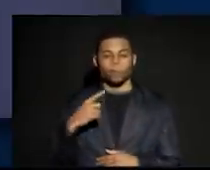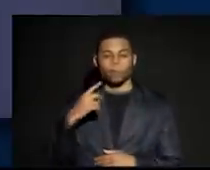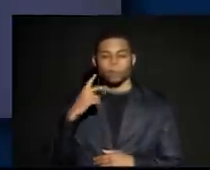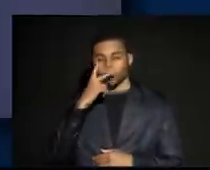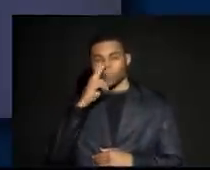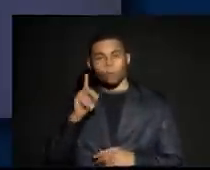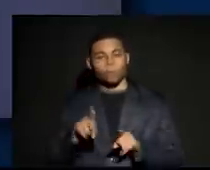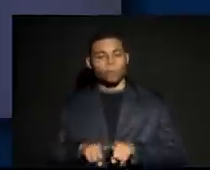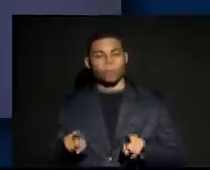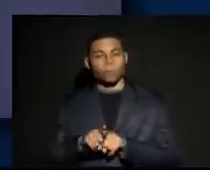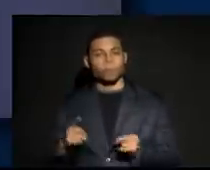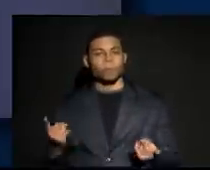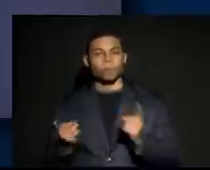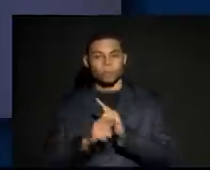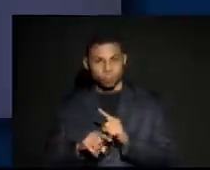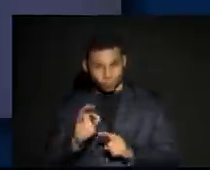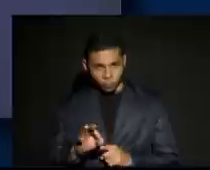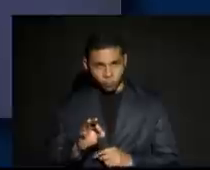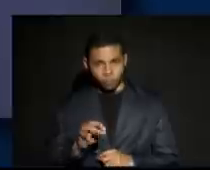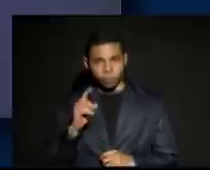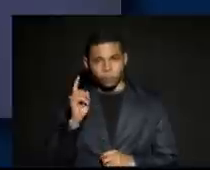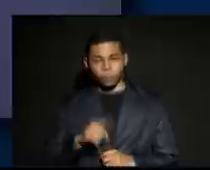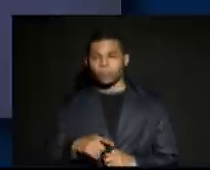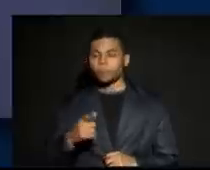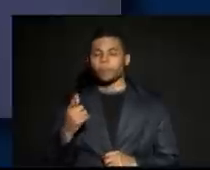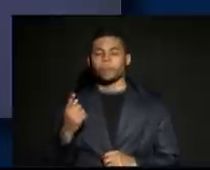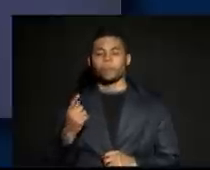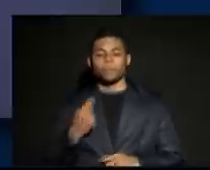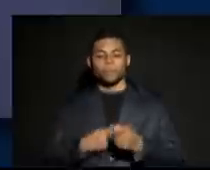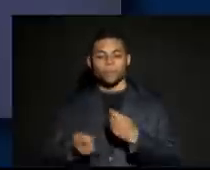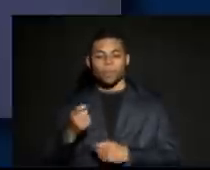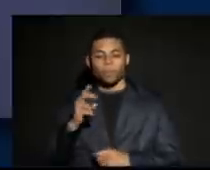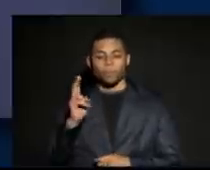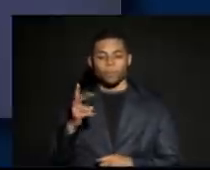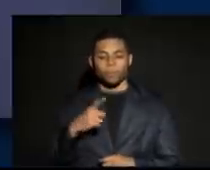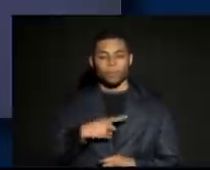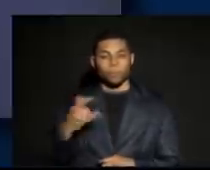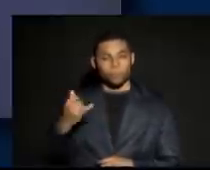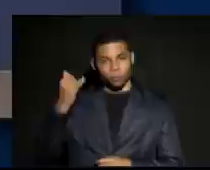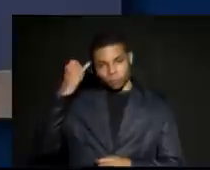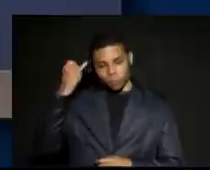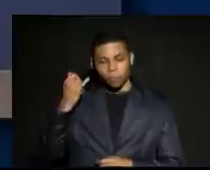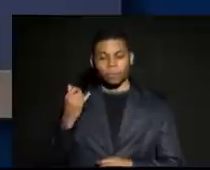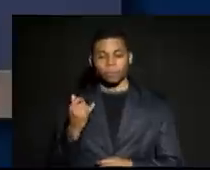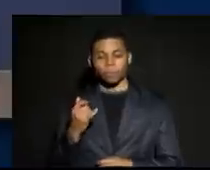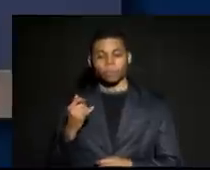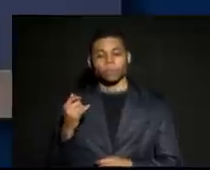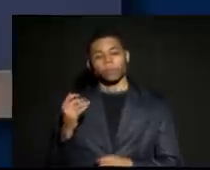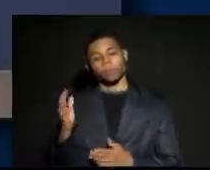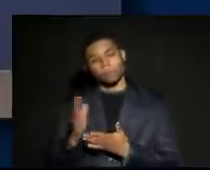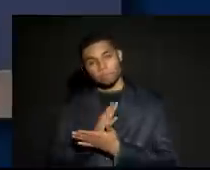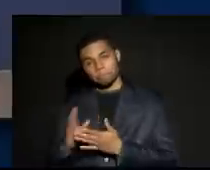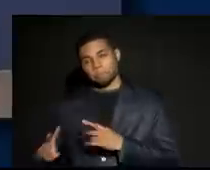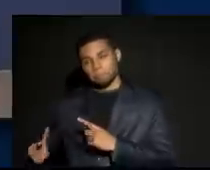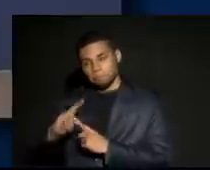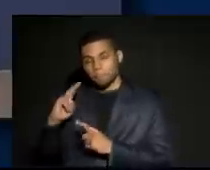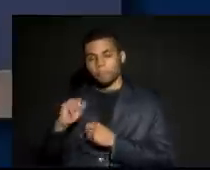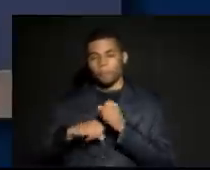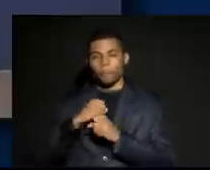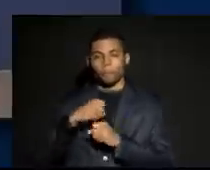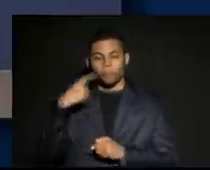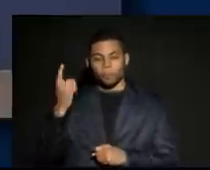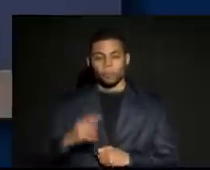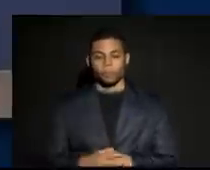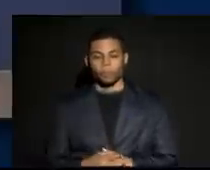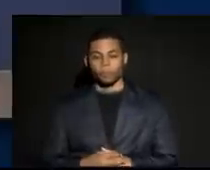vê uma certa inversão é que é o mercado desse precificando a alta de juros chegando a para explicar cortes de juros para o ano